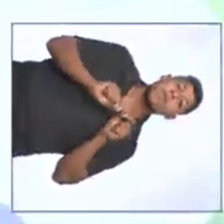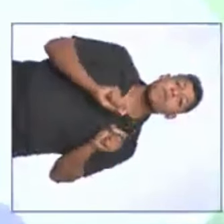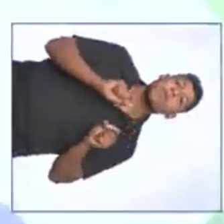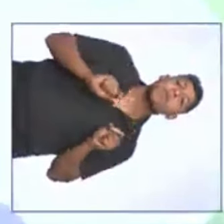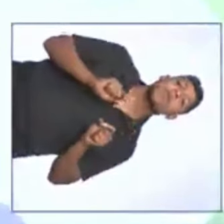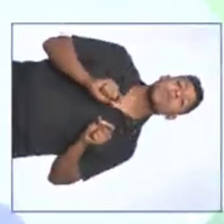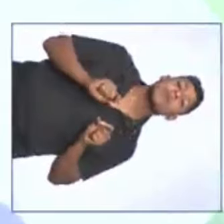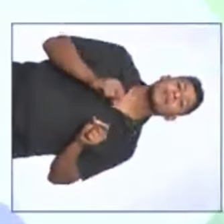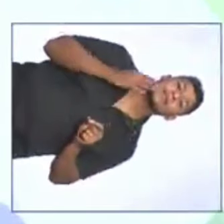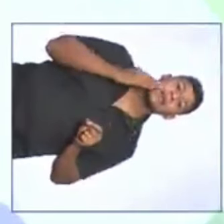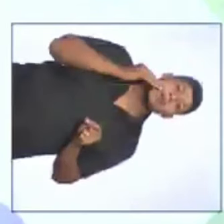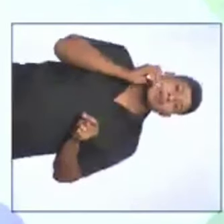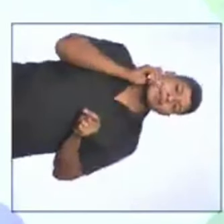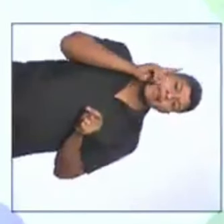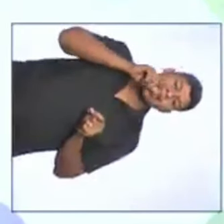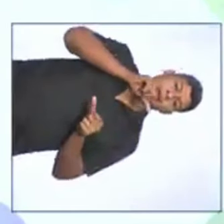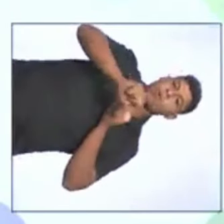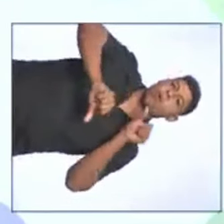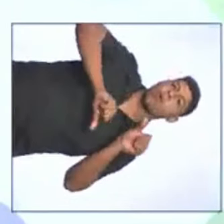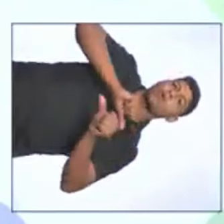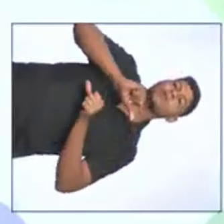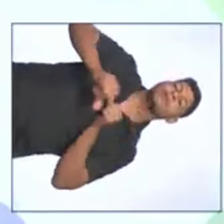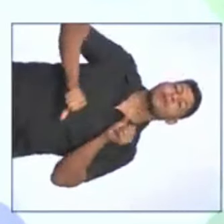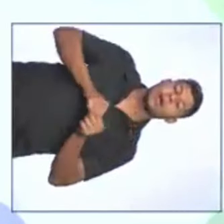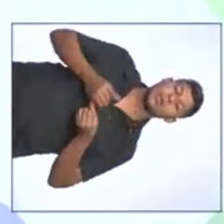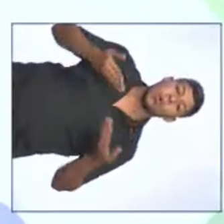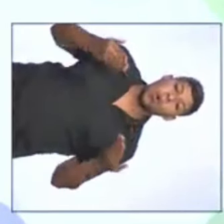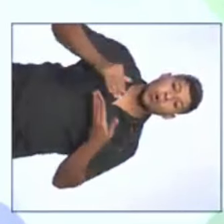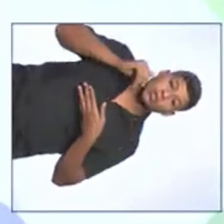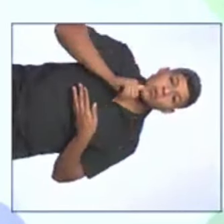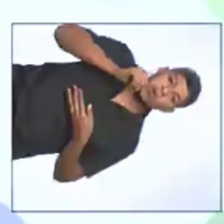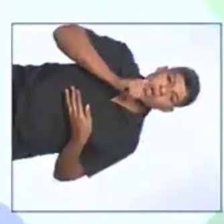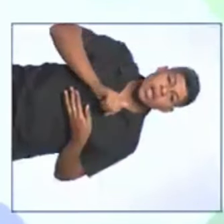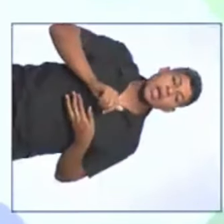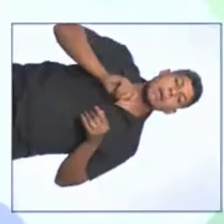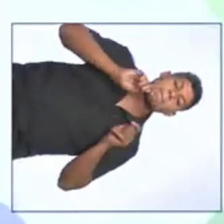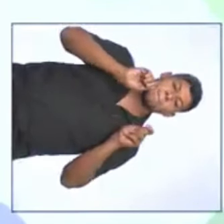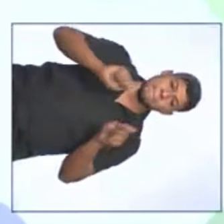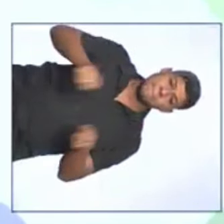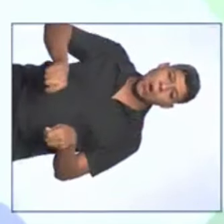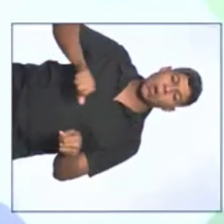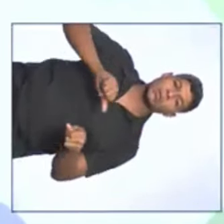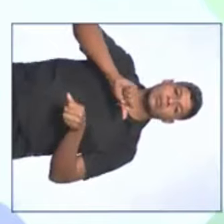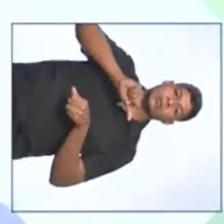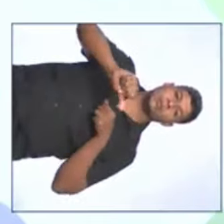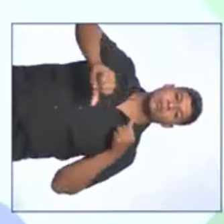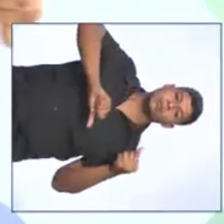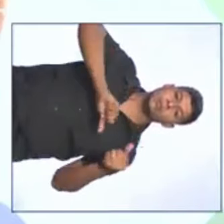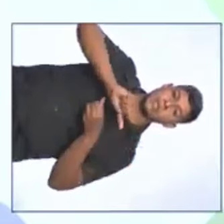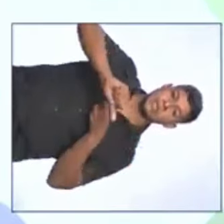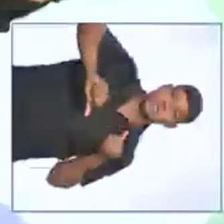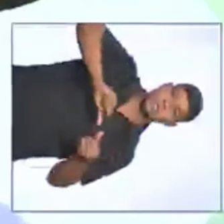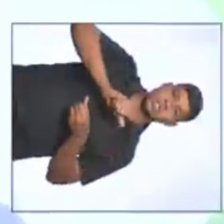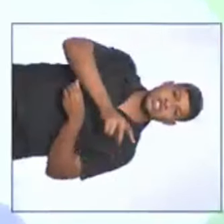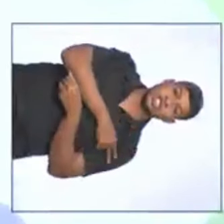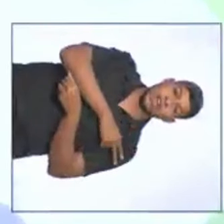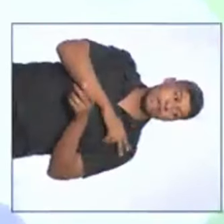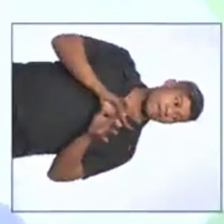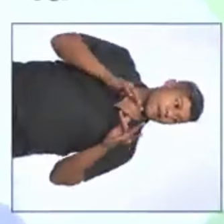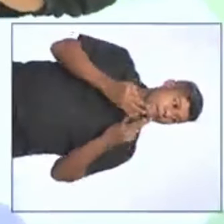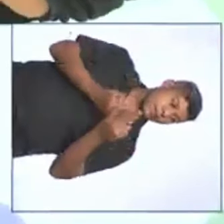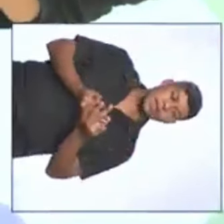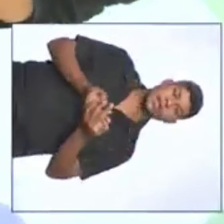tipo de ideia tá se modificando, né? Hoje, mulheres já estão se tornando chefes de família,